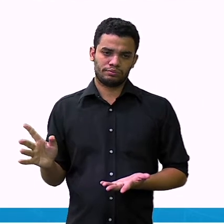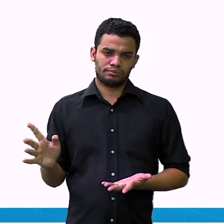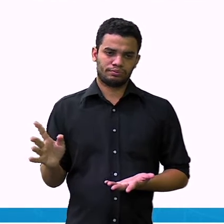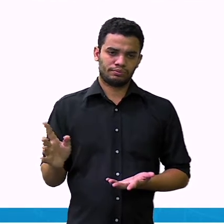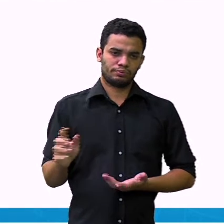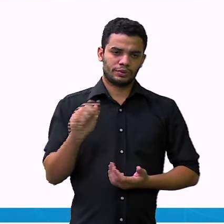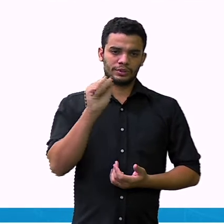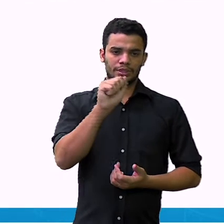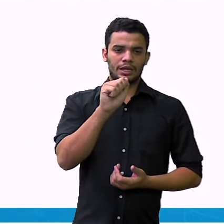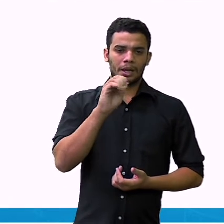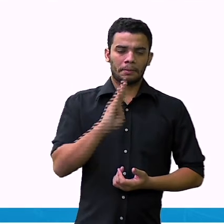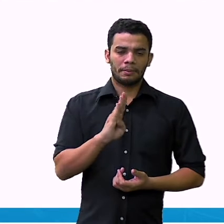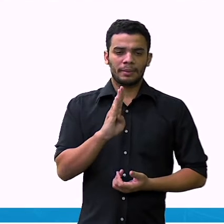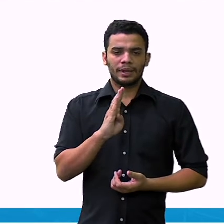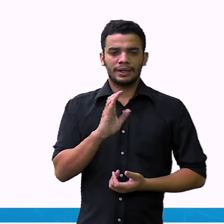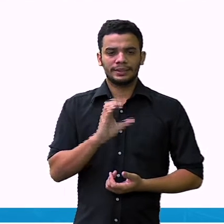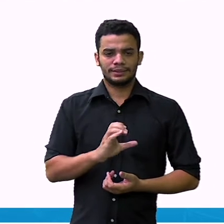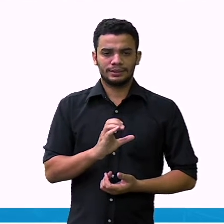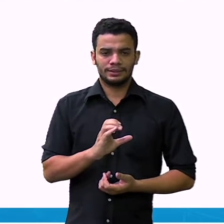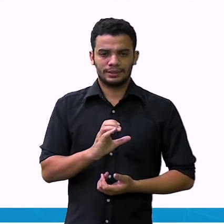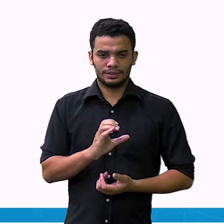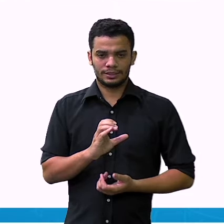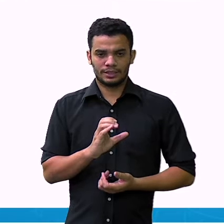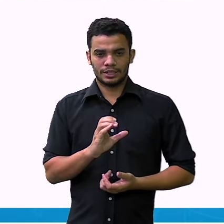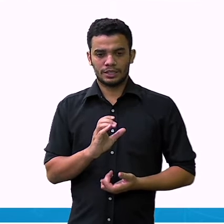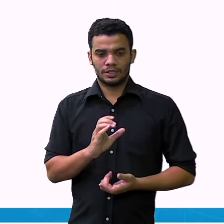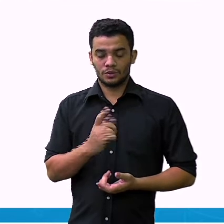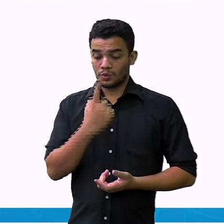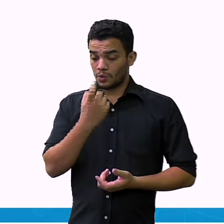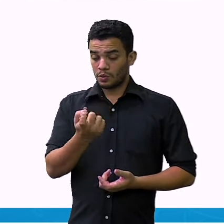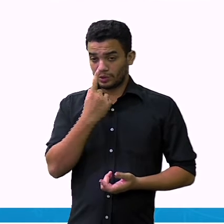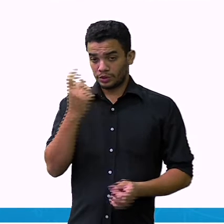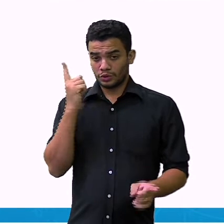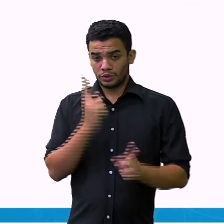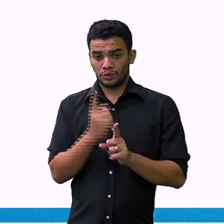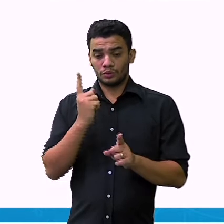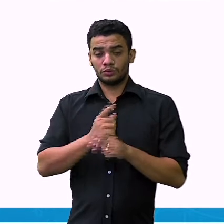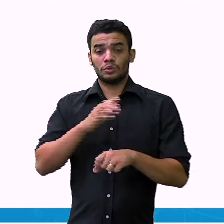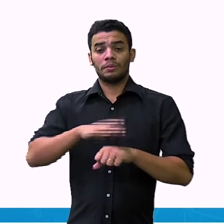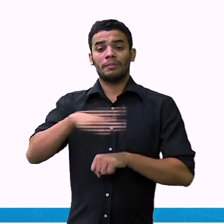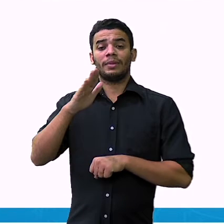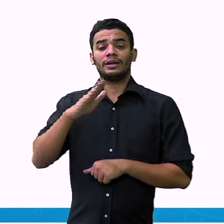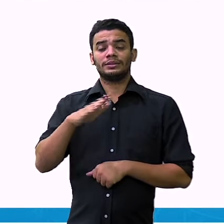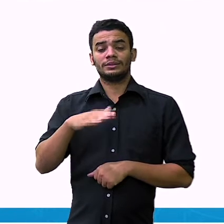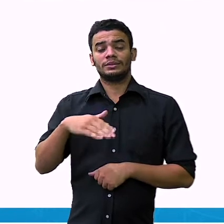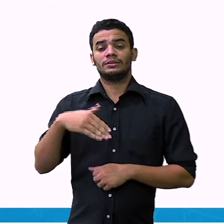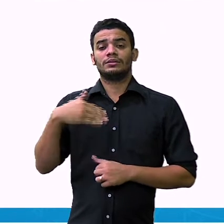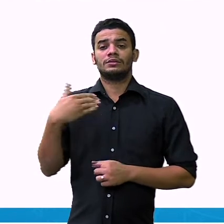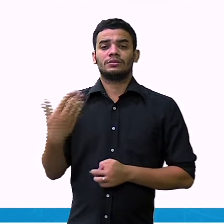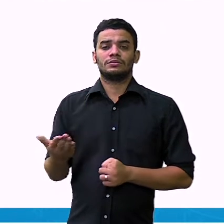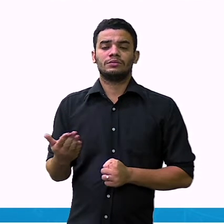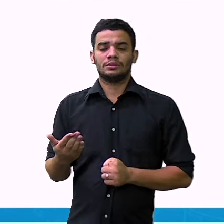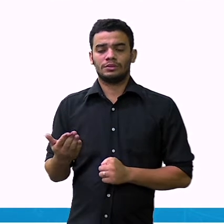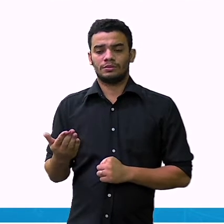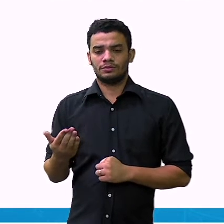lixo recolhido em maior quantidade? Então, agora, a nossa pergunta